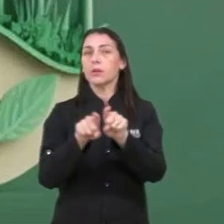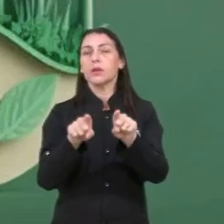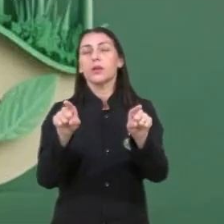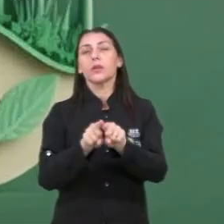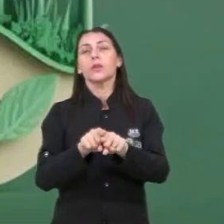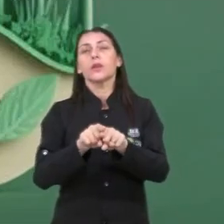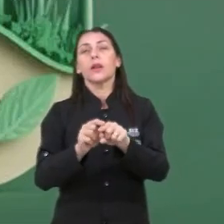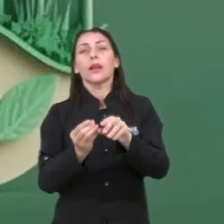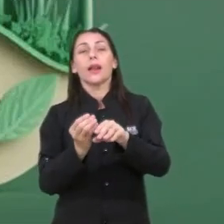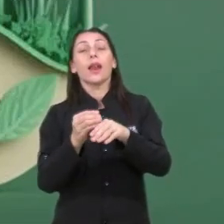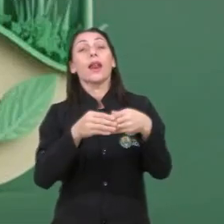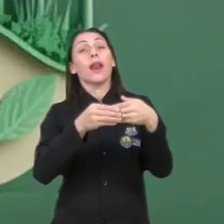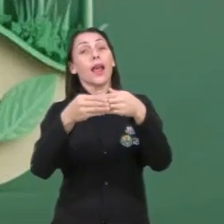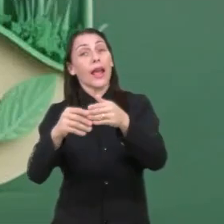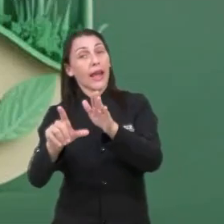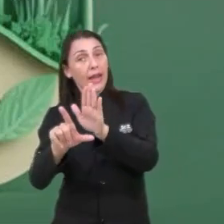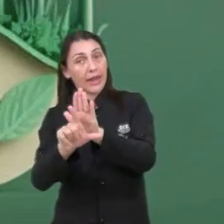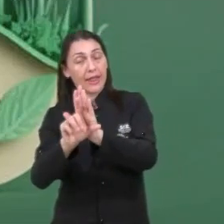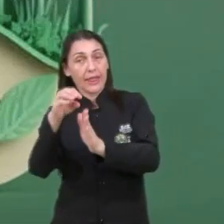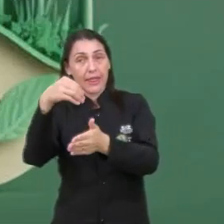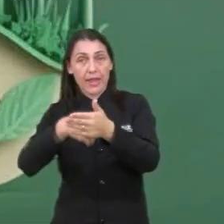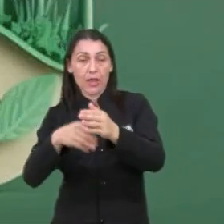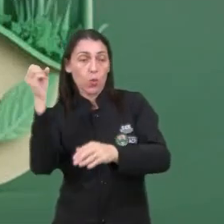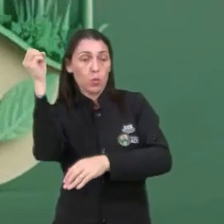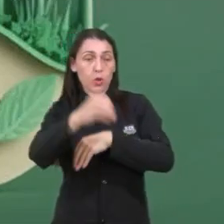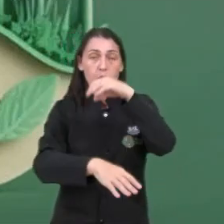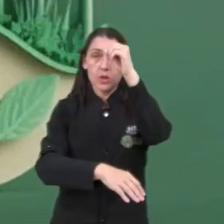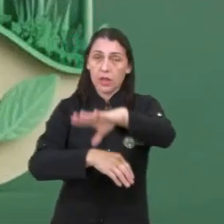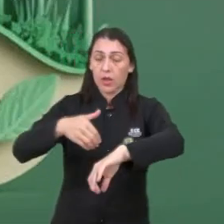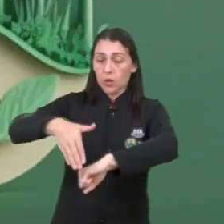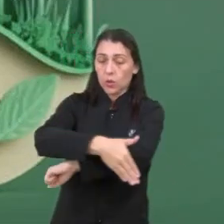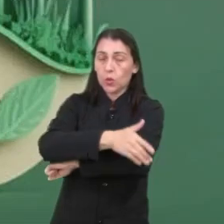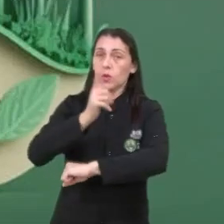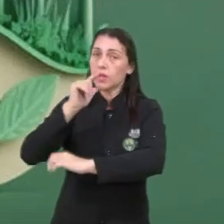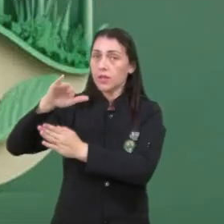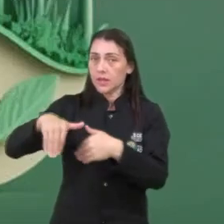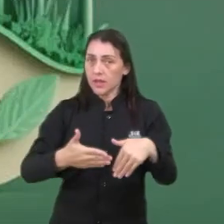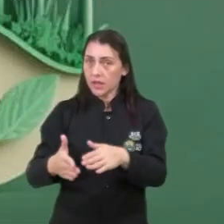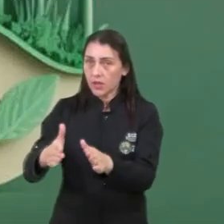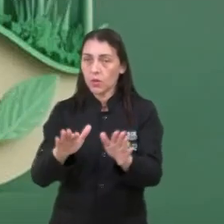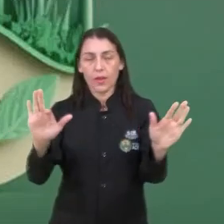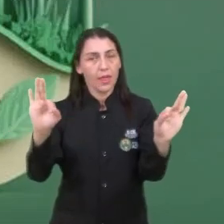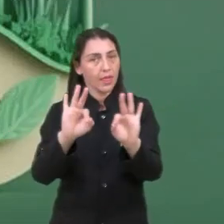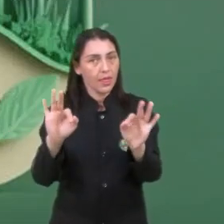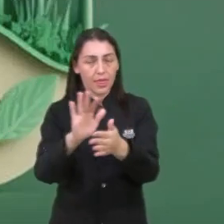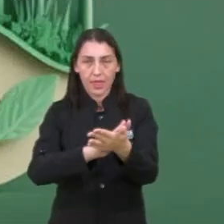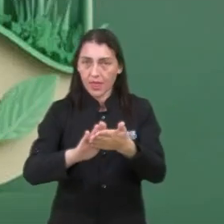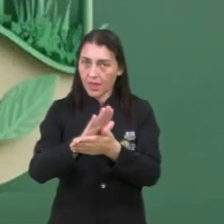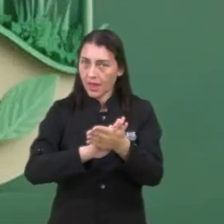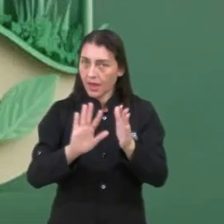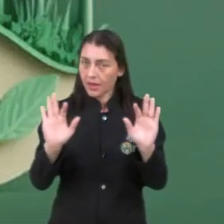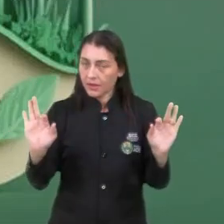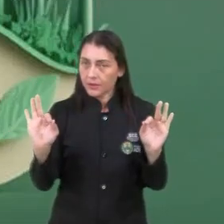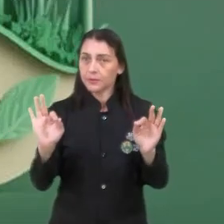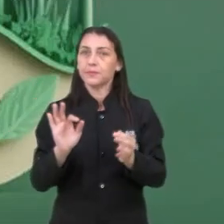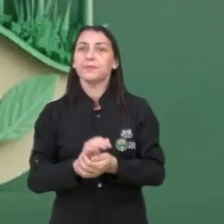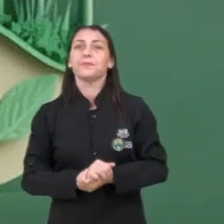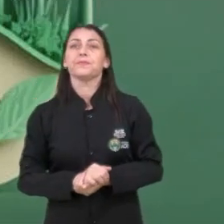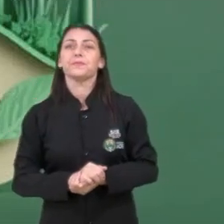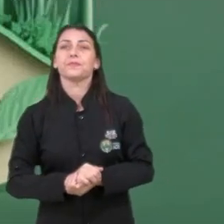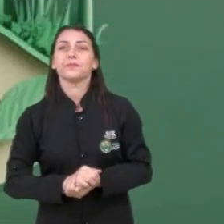aterro sanitário legalizado e não jogar nas encostas, né, dos barrancos, na beira dos